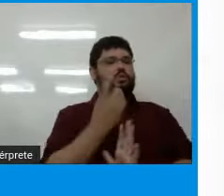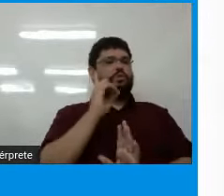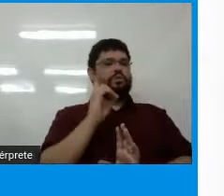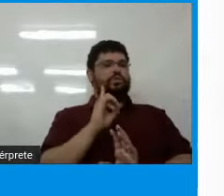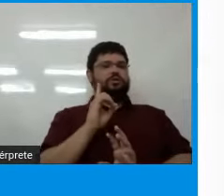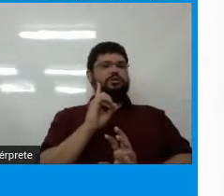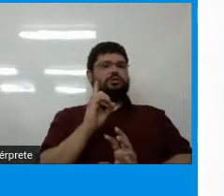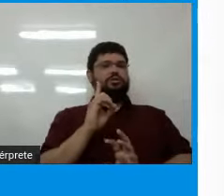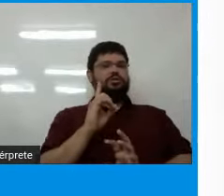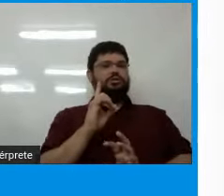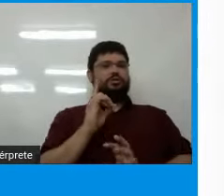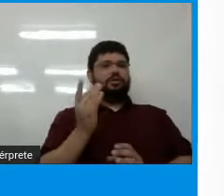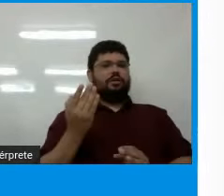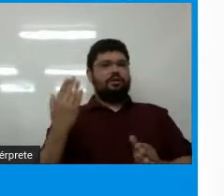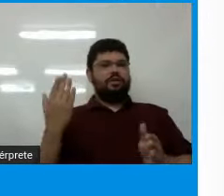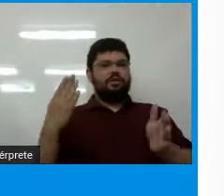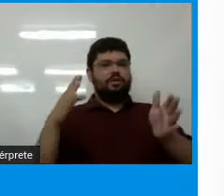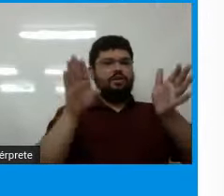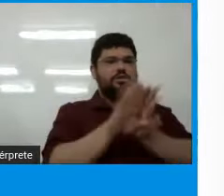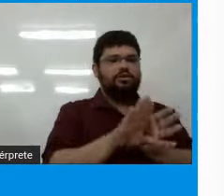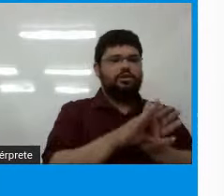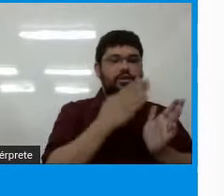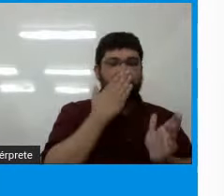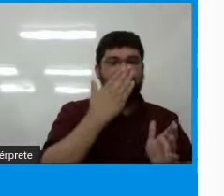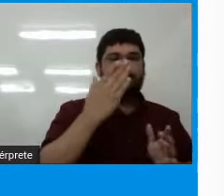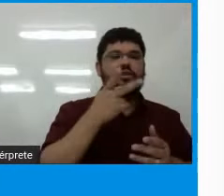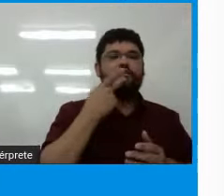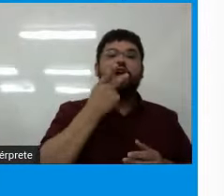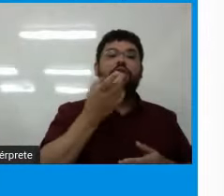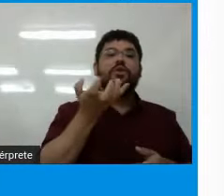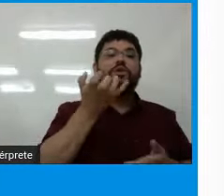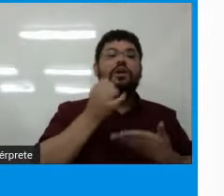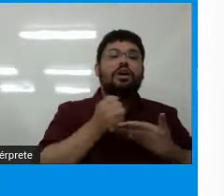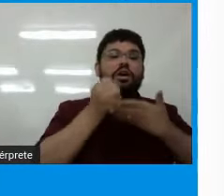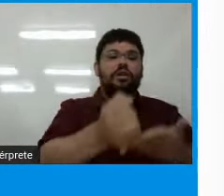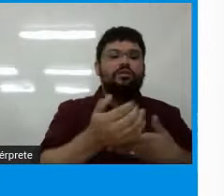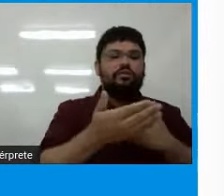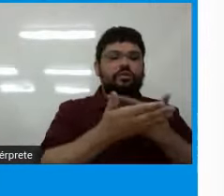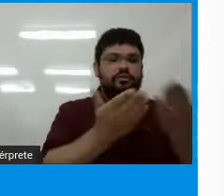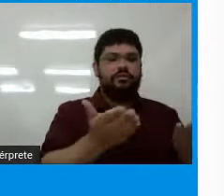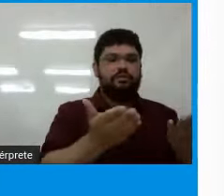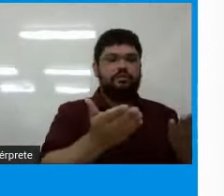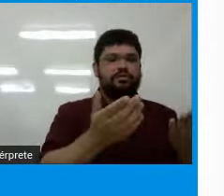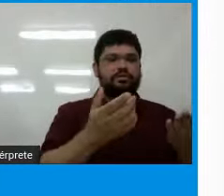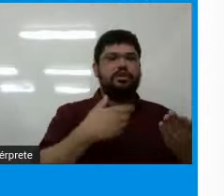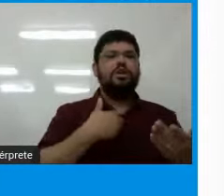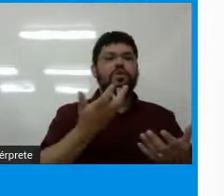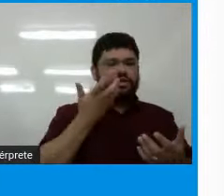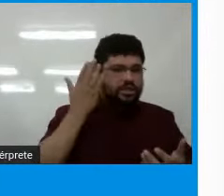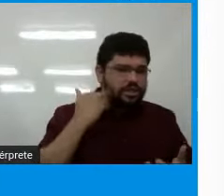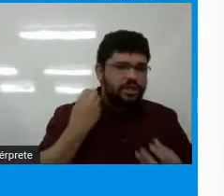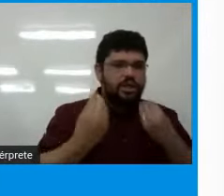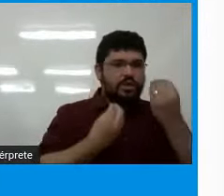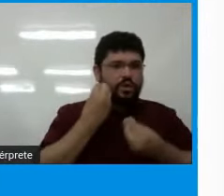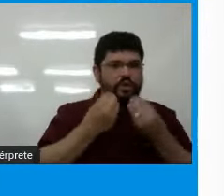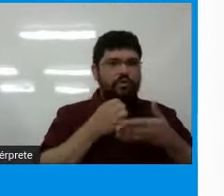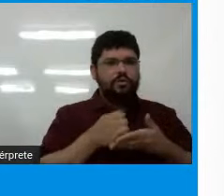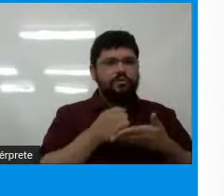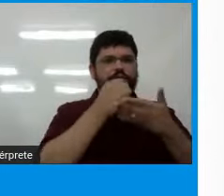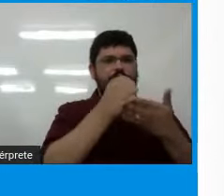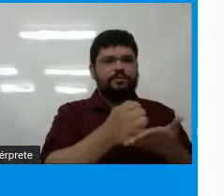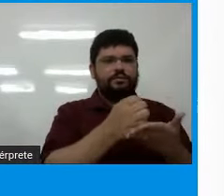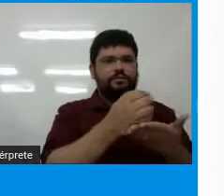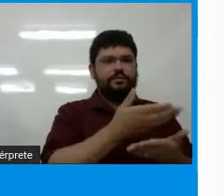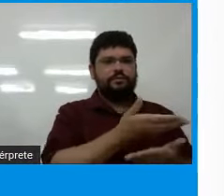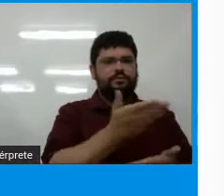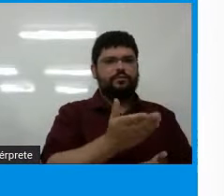se apresentar dizendo, eu posso ajudar vocês. Eu estou aqui, eu tenho recursos de modo que a gente pode mitigar